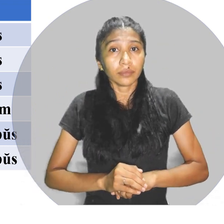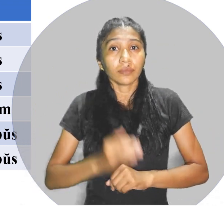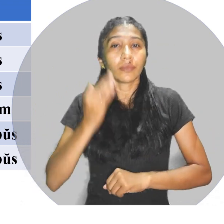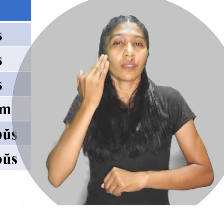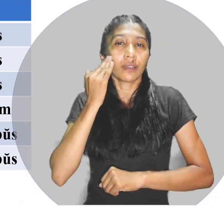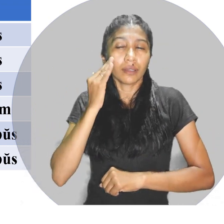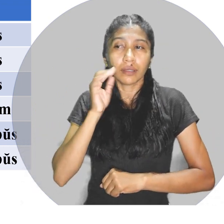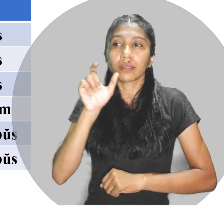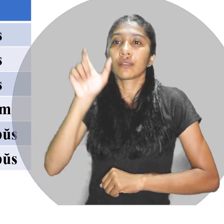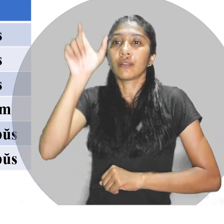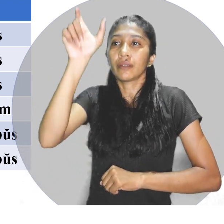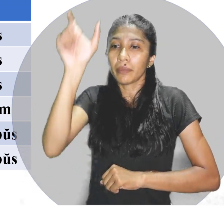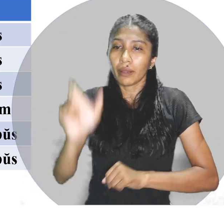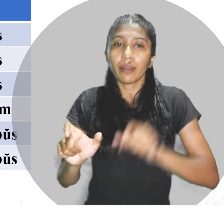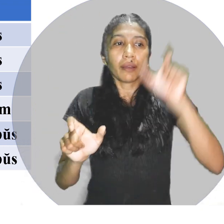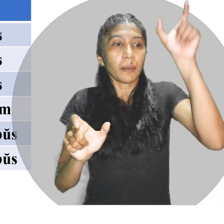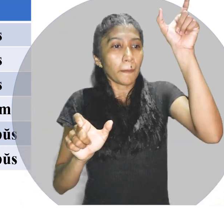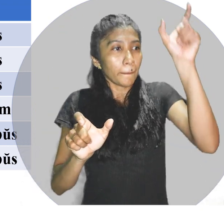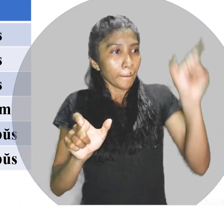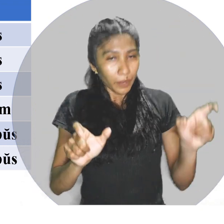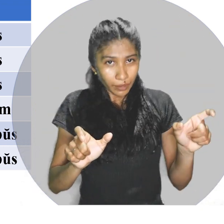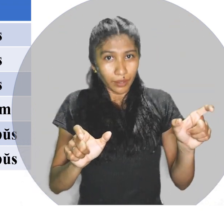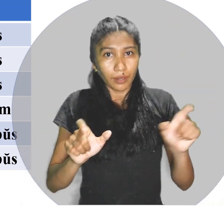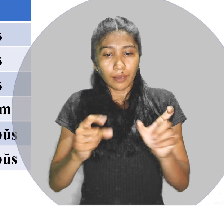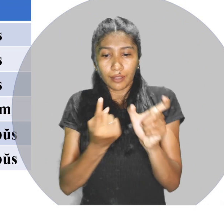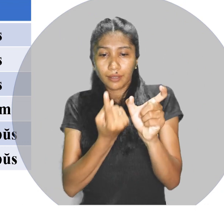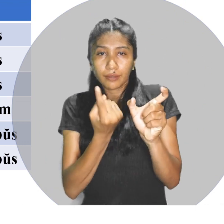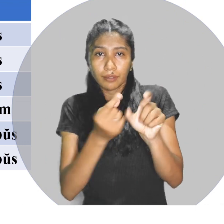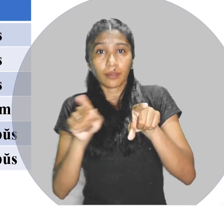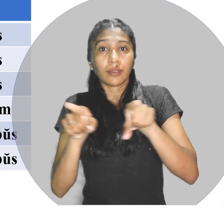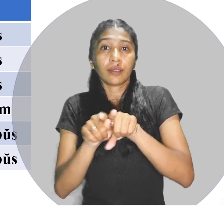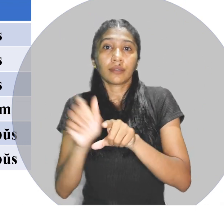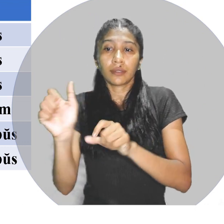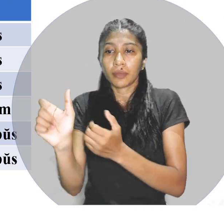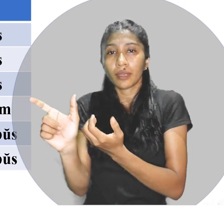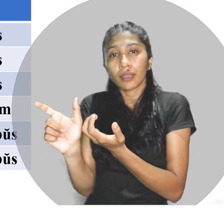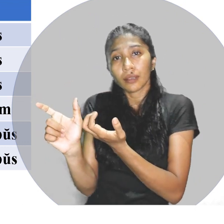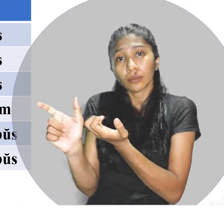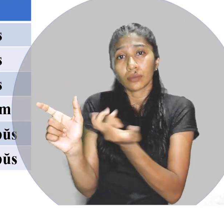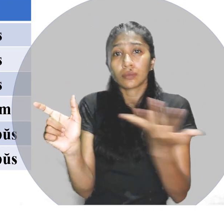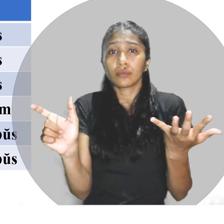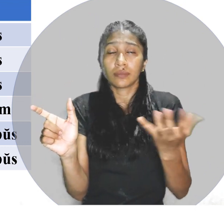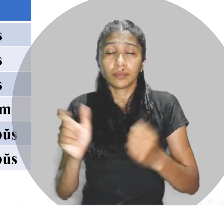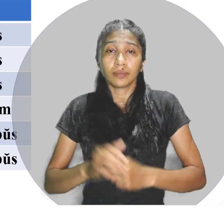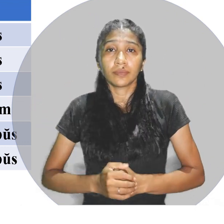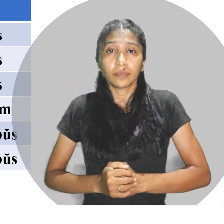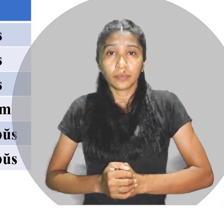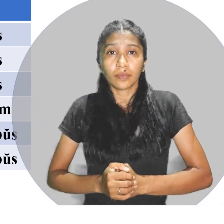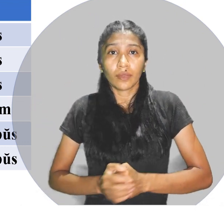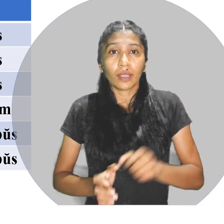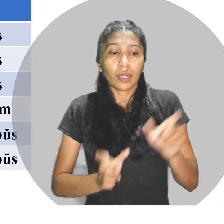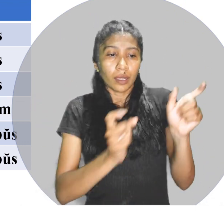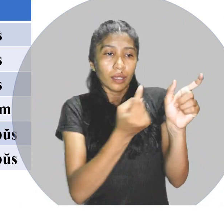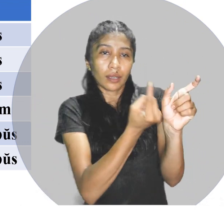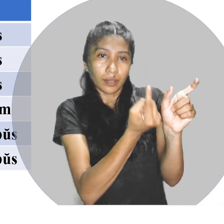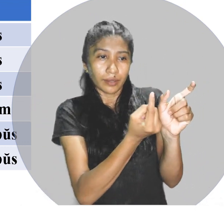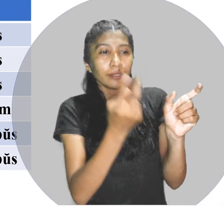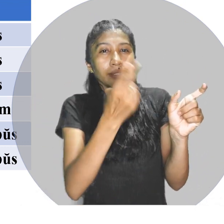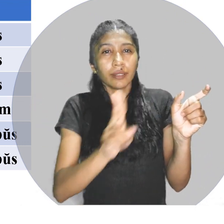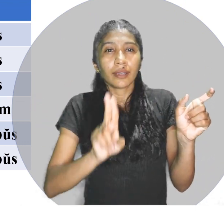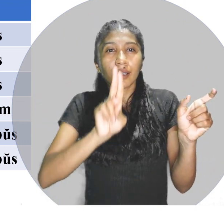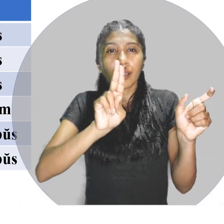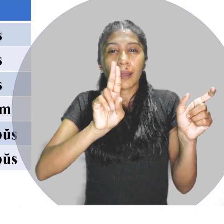por todos os casos no singular e no plural. Começando pelo nominativo singular, usaremos